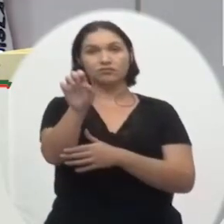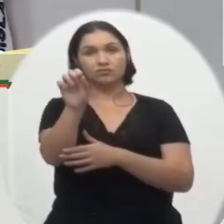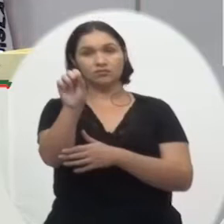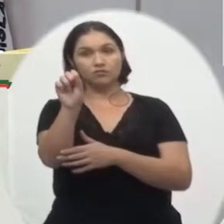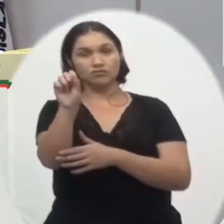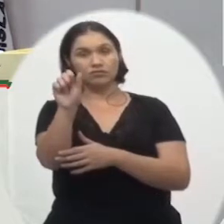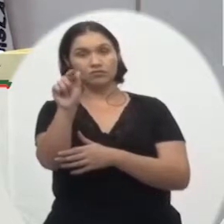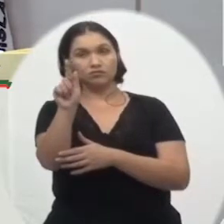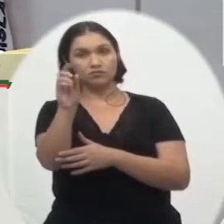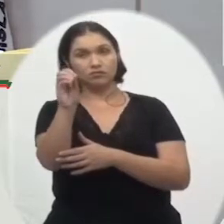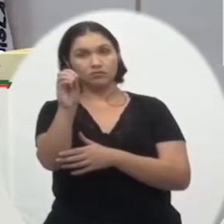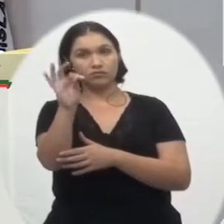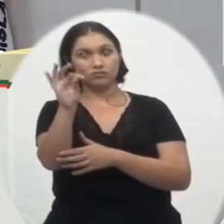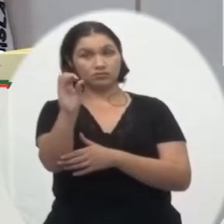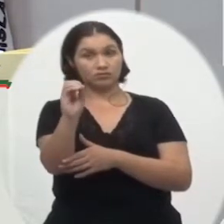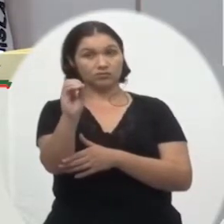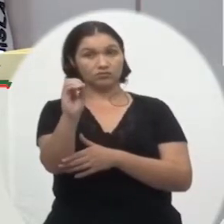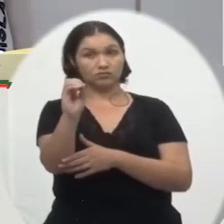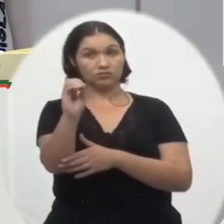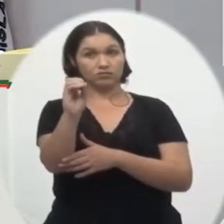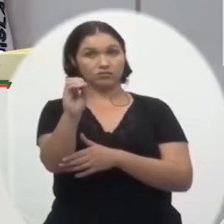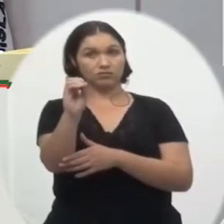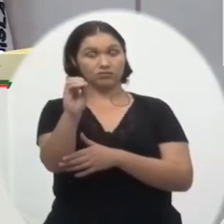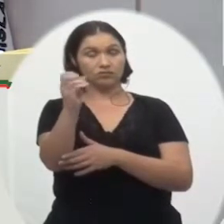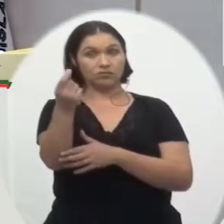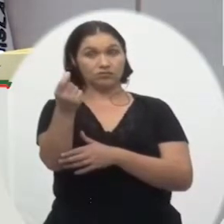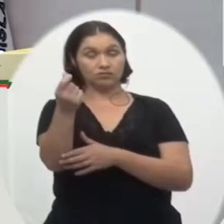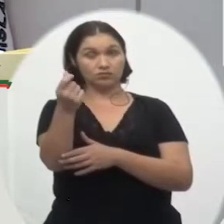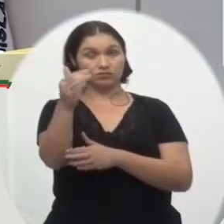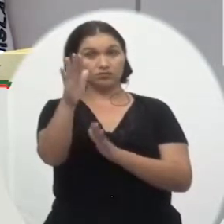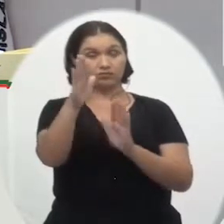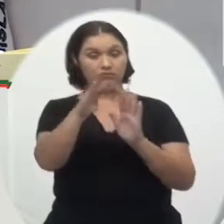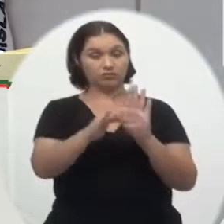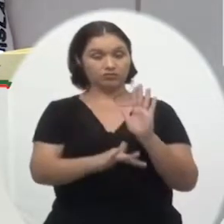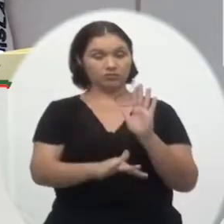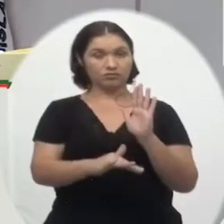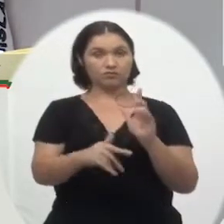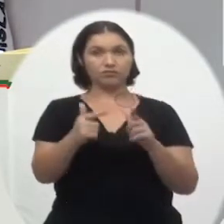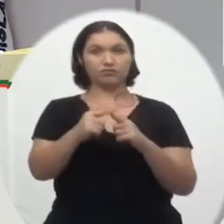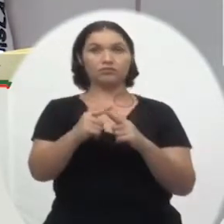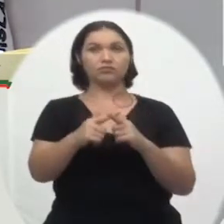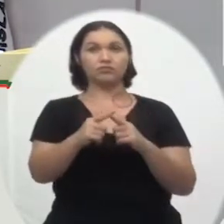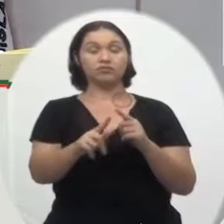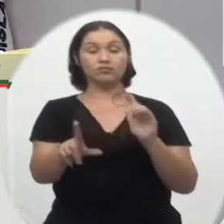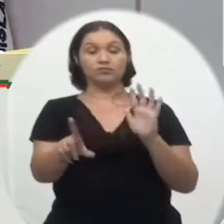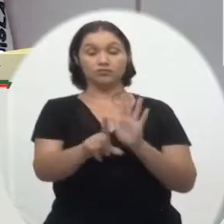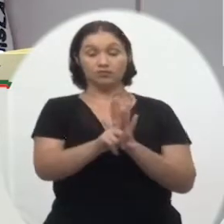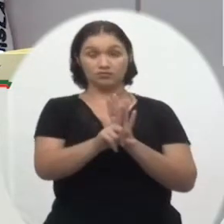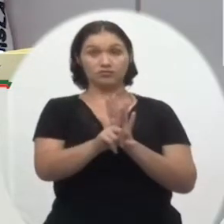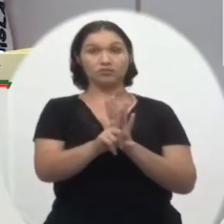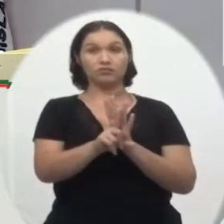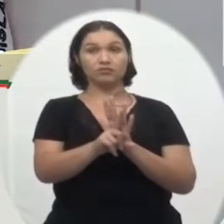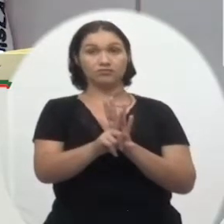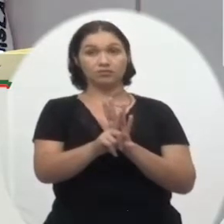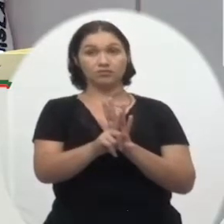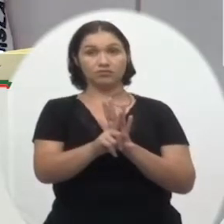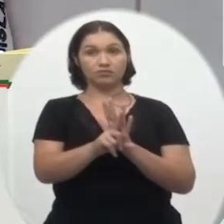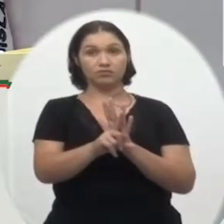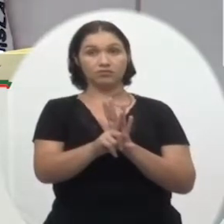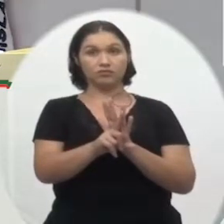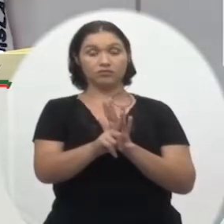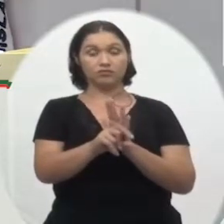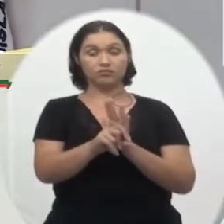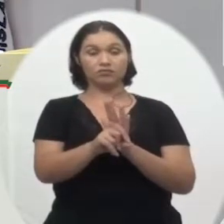Custo esse que é devido pleito e a lei de iniciativa popular nos permite fazer, inclusive